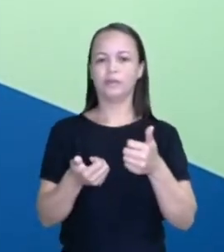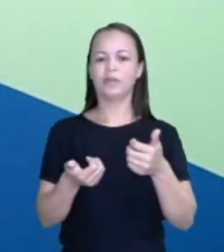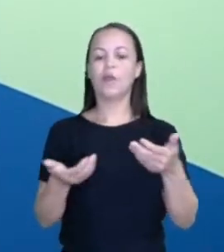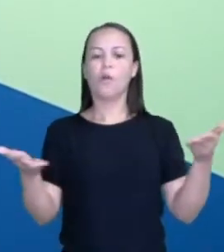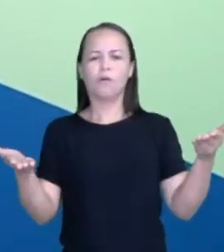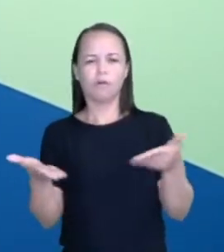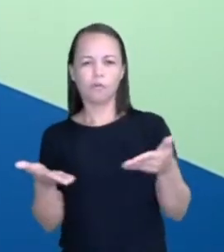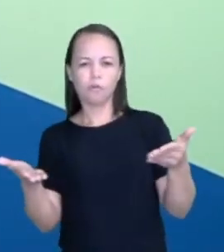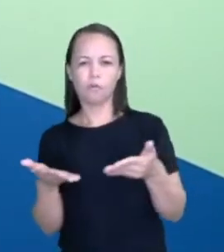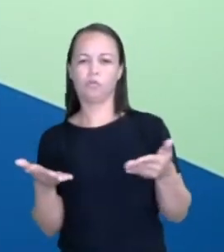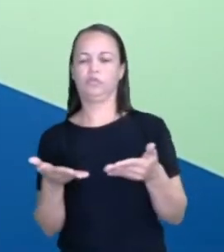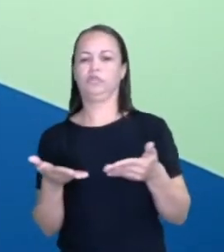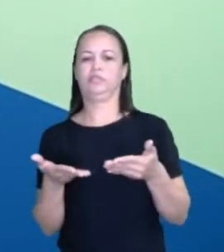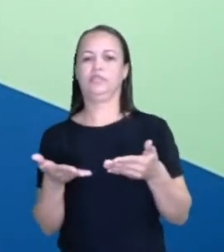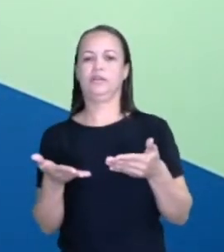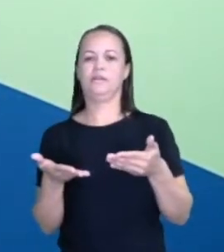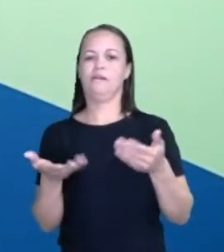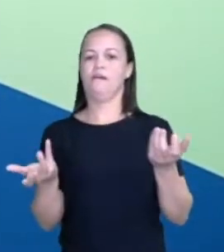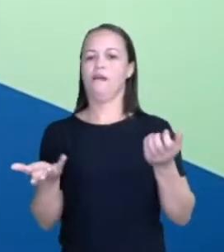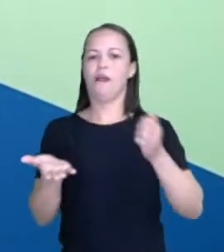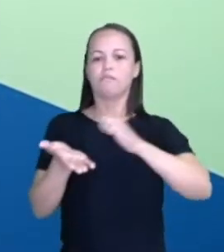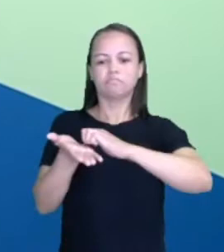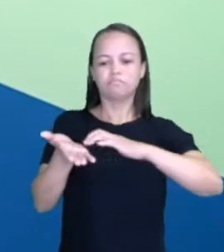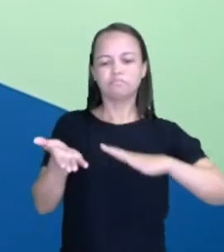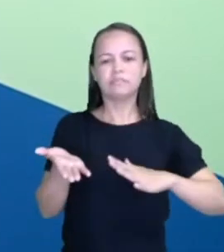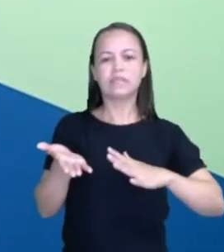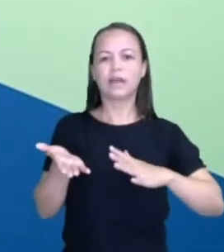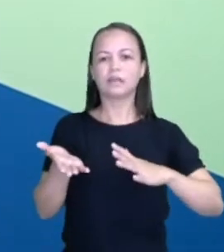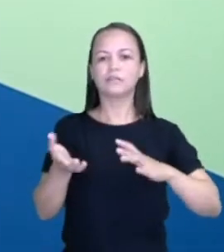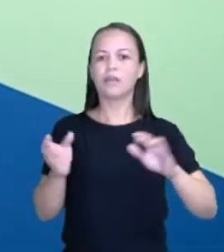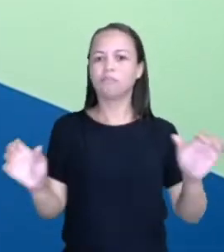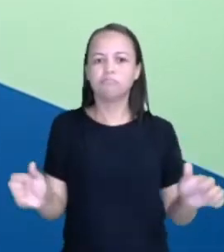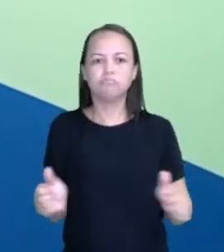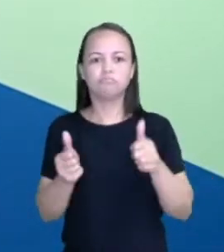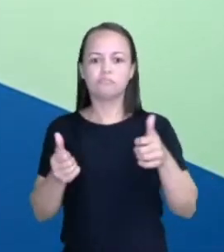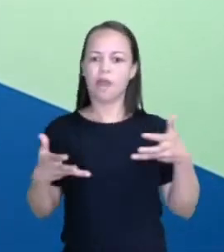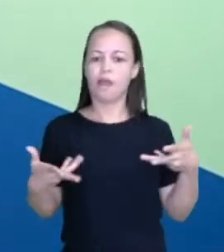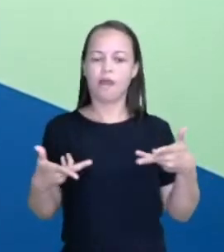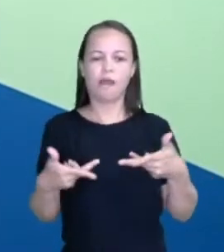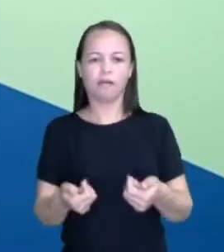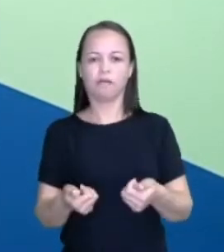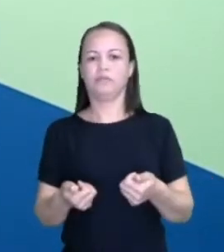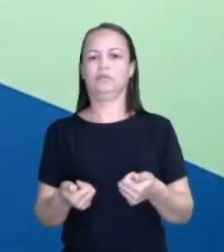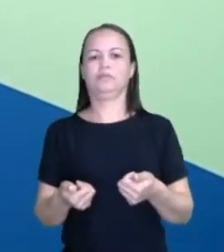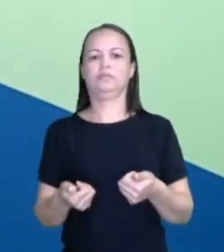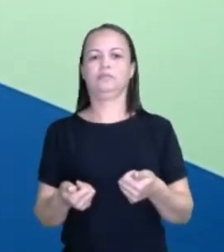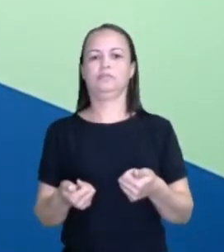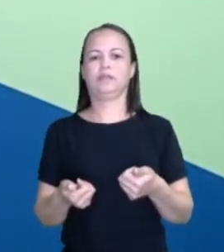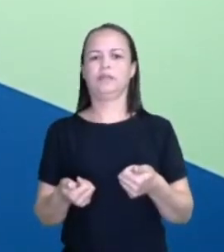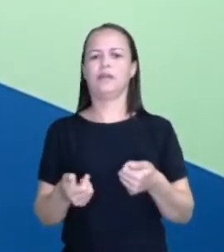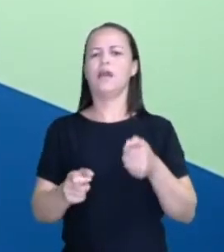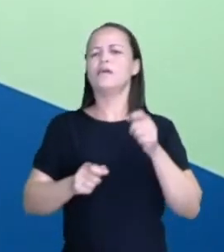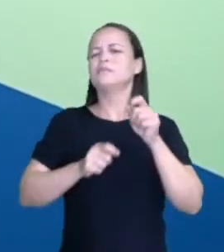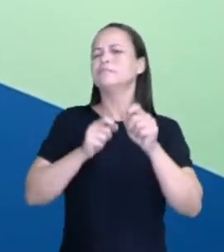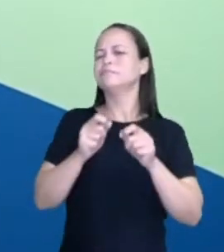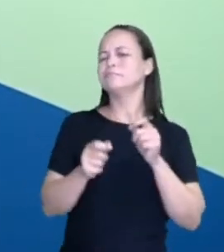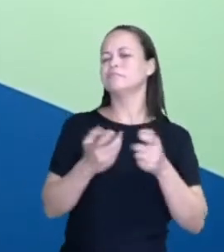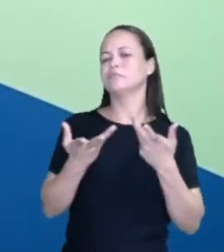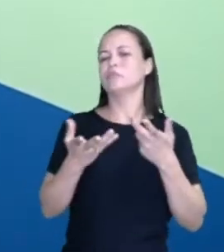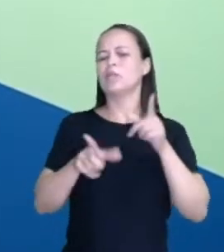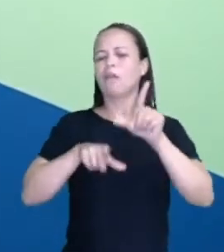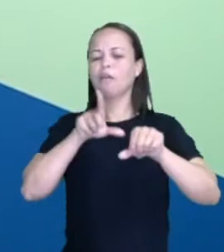é incrível. Incrível! Se eu fosse escolher um assunto para